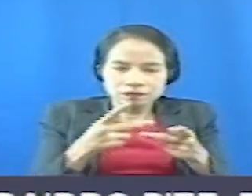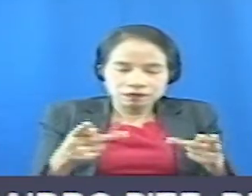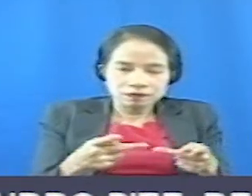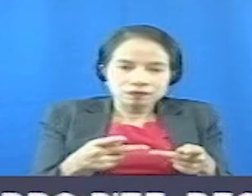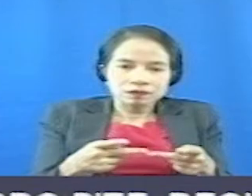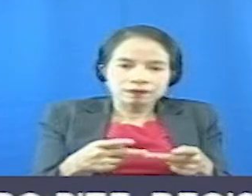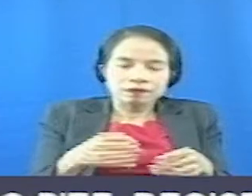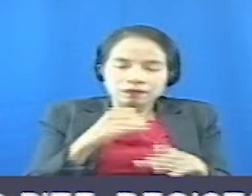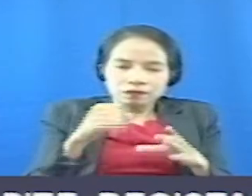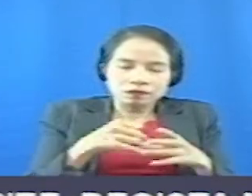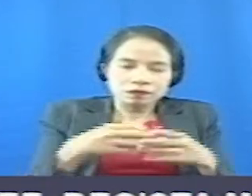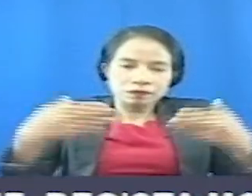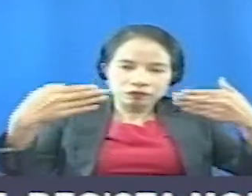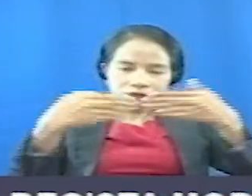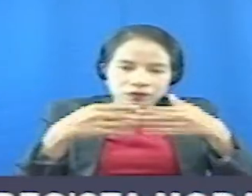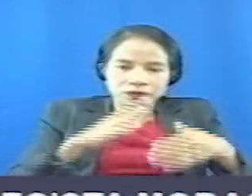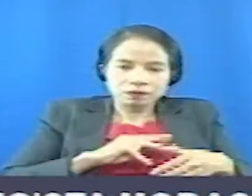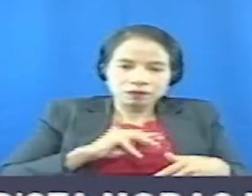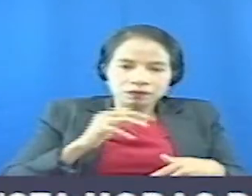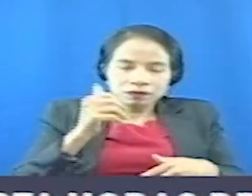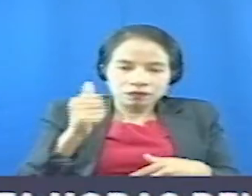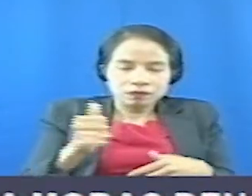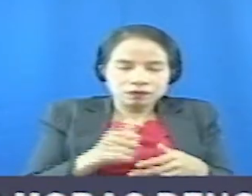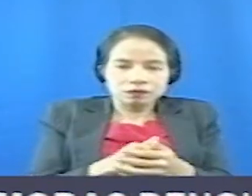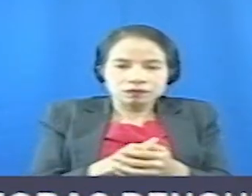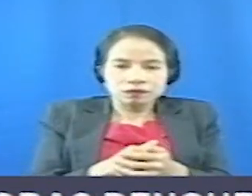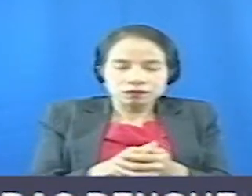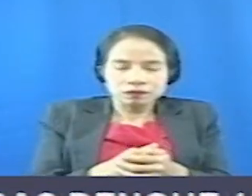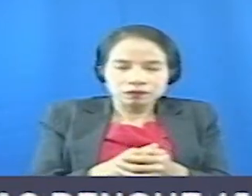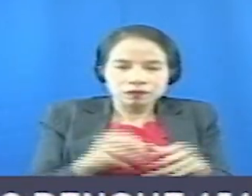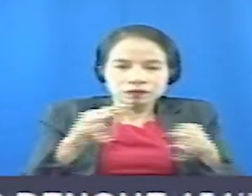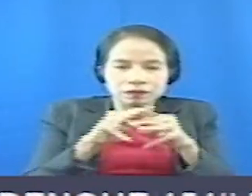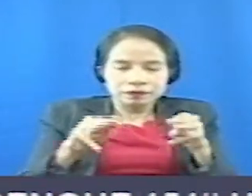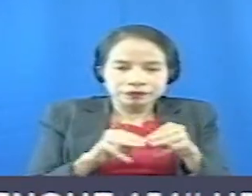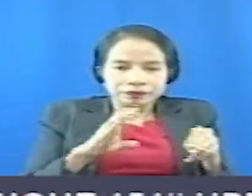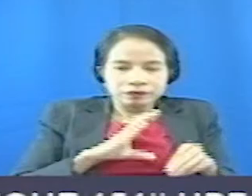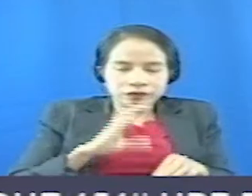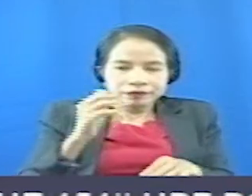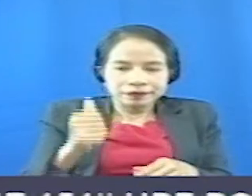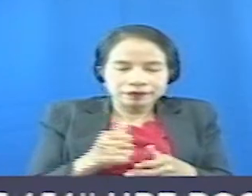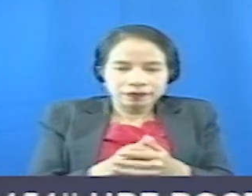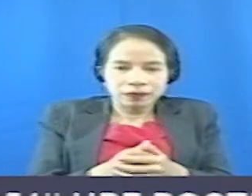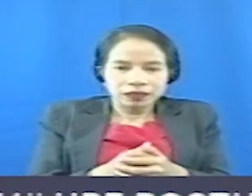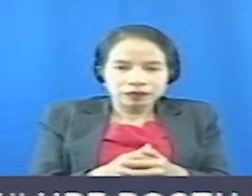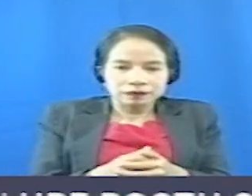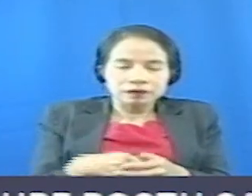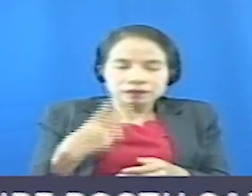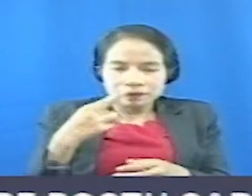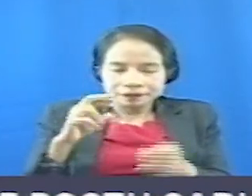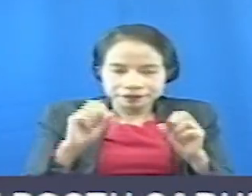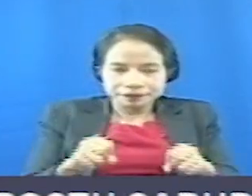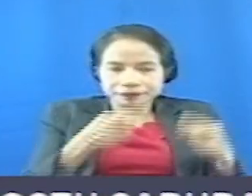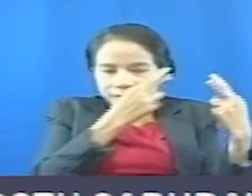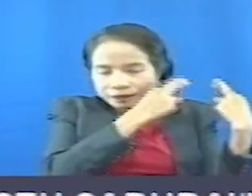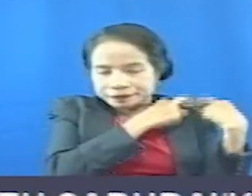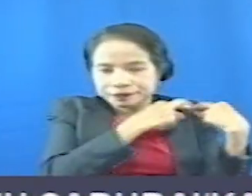ini mabe tamba basically kompanya Bravo munisipu kopalimanya atau kita mau bele responsabel nemos